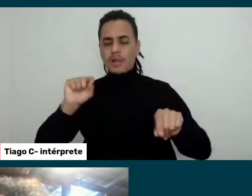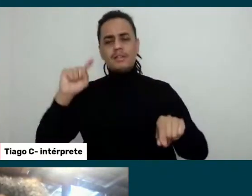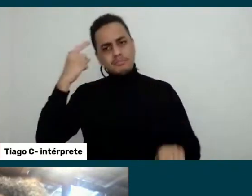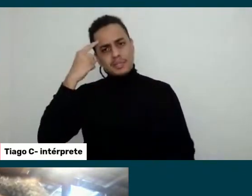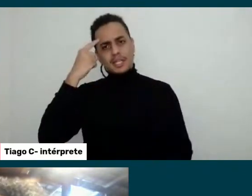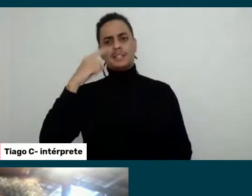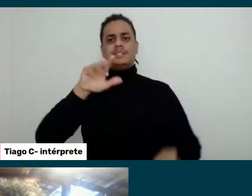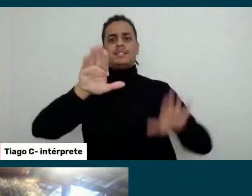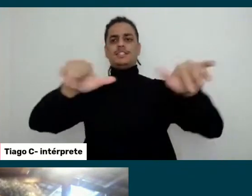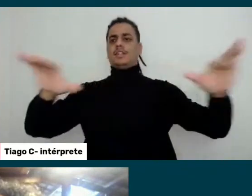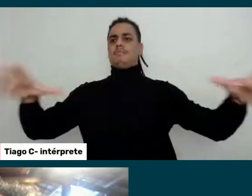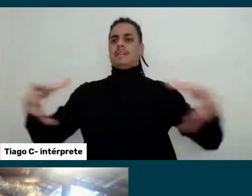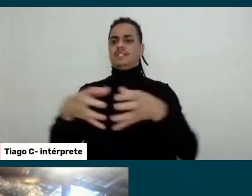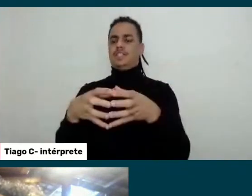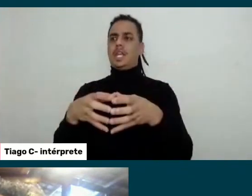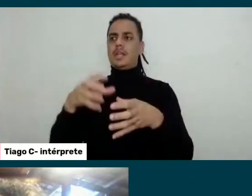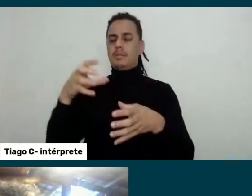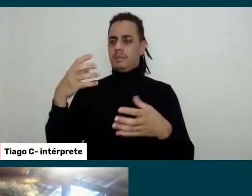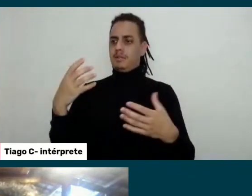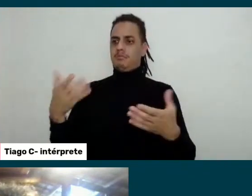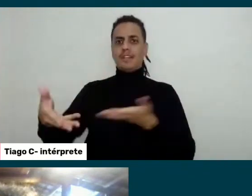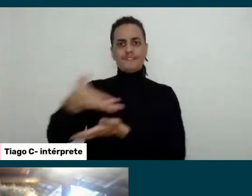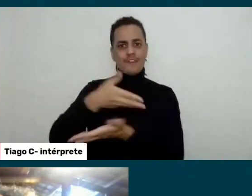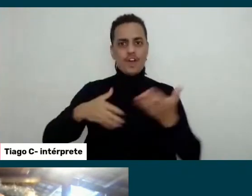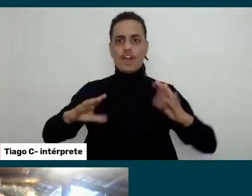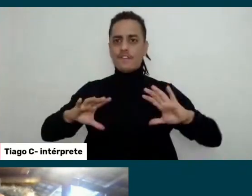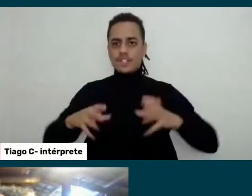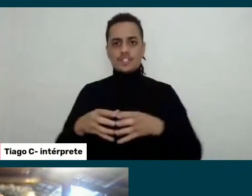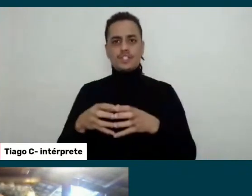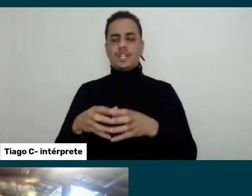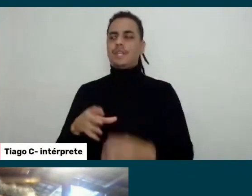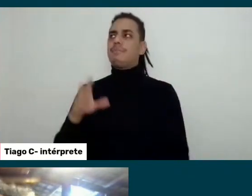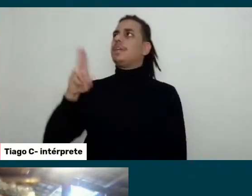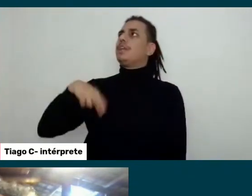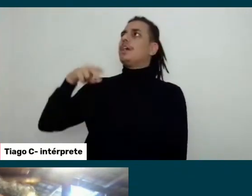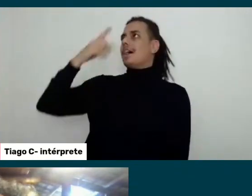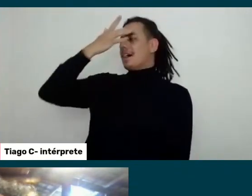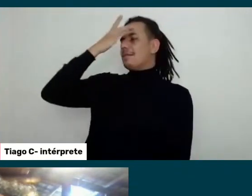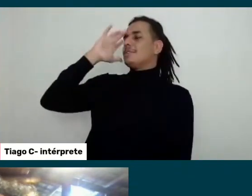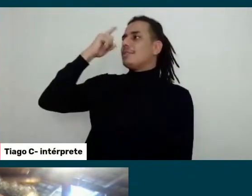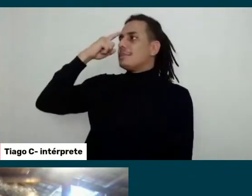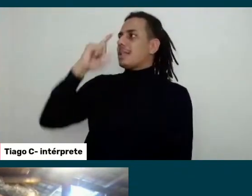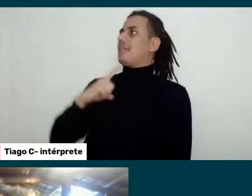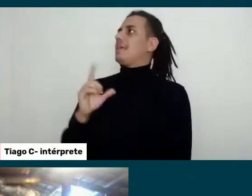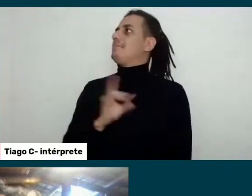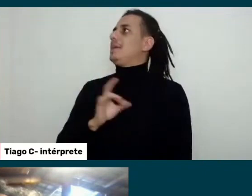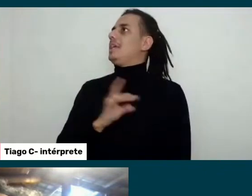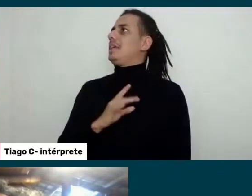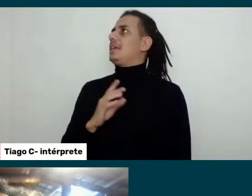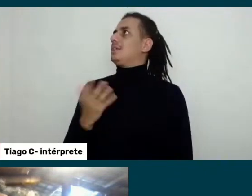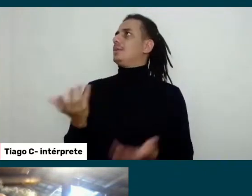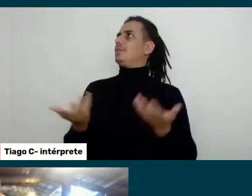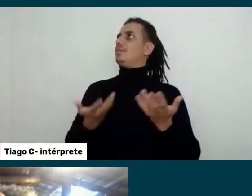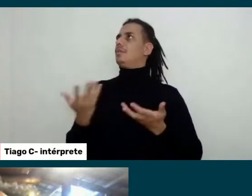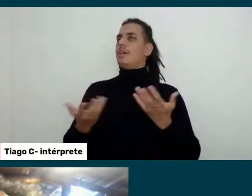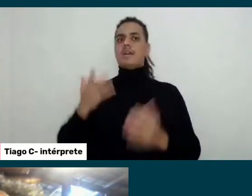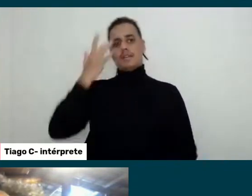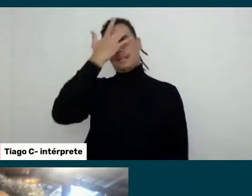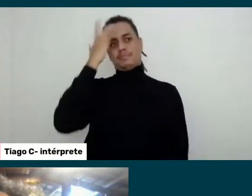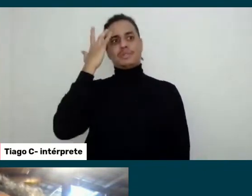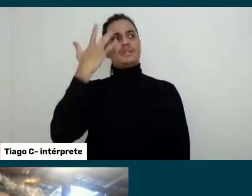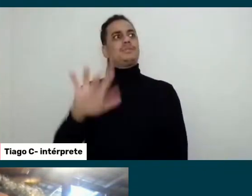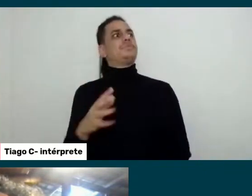os seus times para pensar sobre IA. Envolva os seus times. Não faça as pessoas terem medo de conversar com você sobre isso. Não faça as pessoas terem. Não